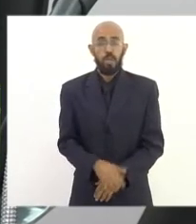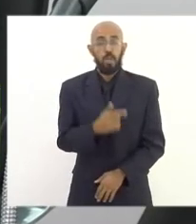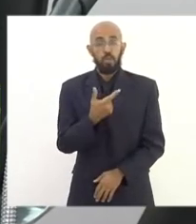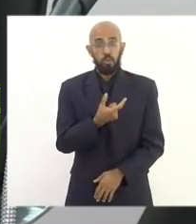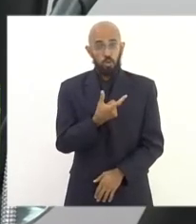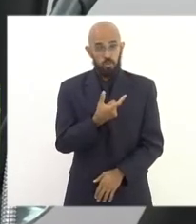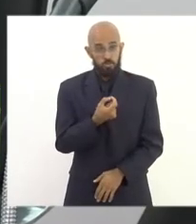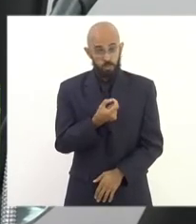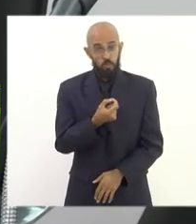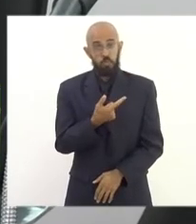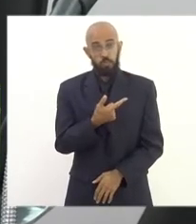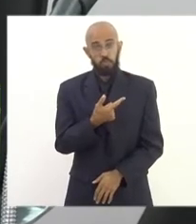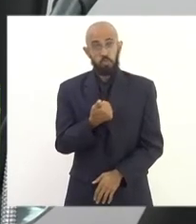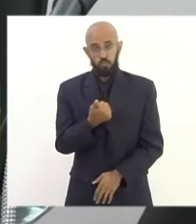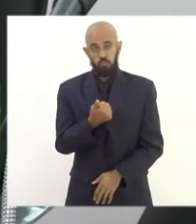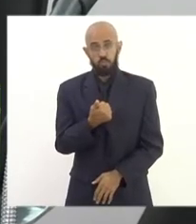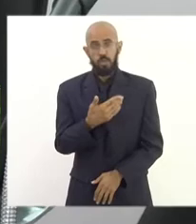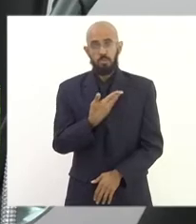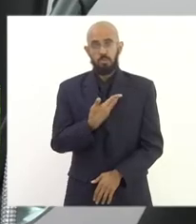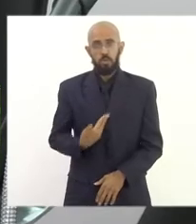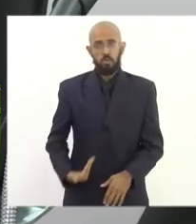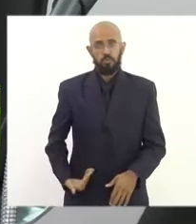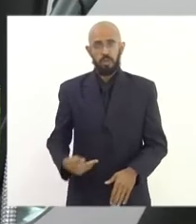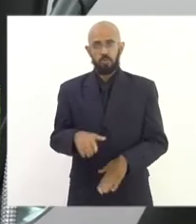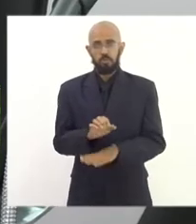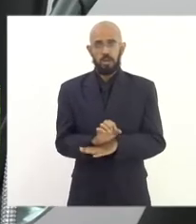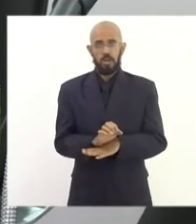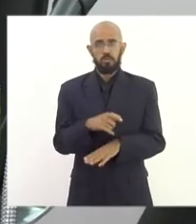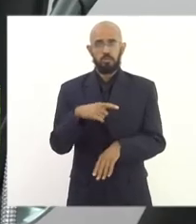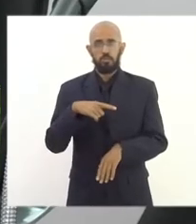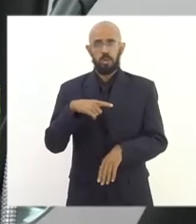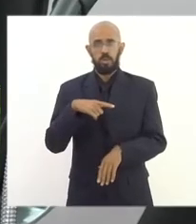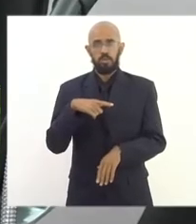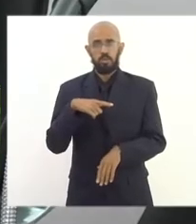Pelo governo do Estado,